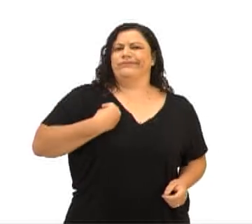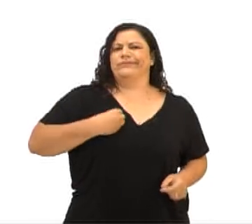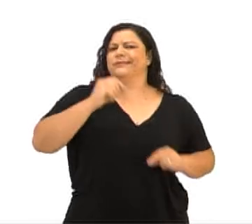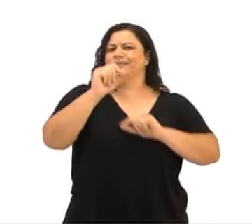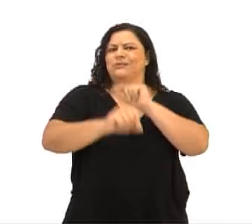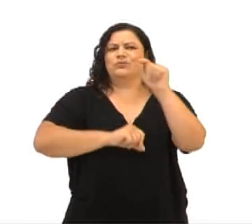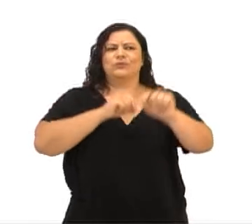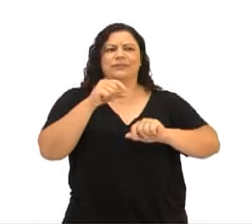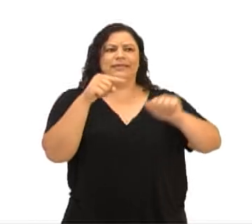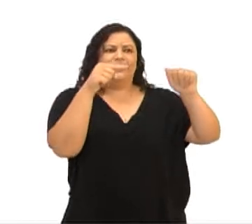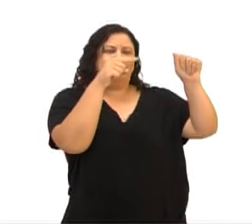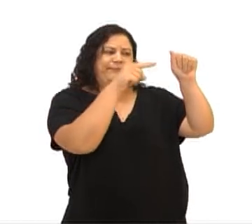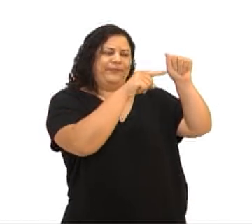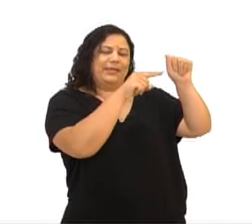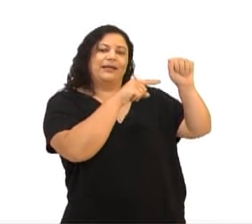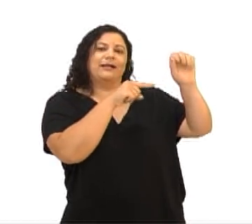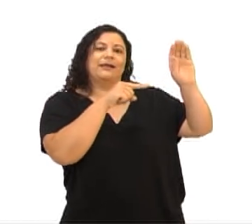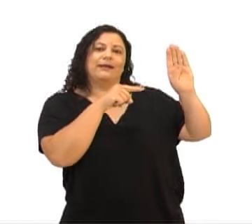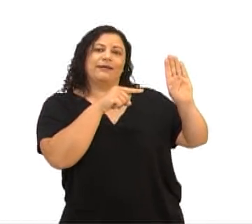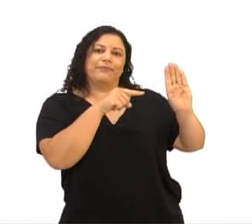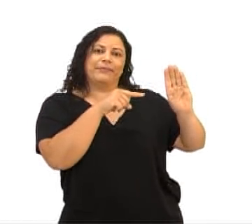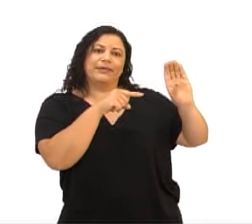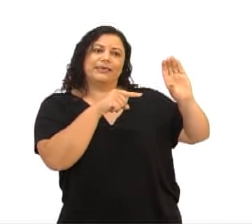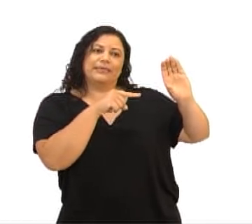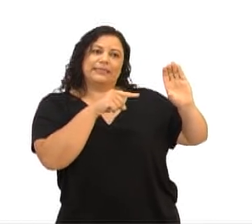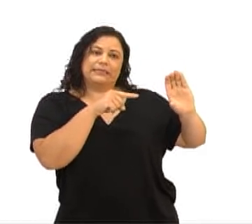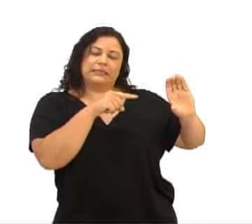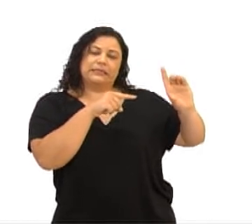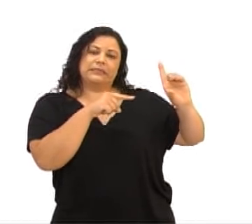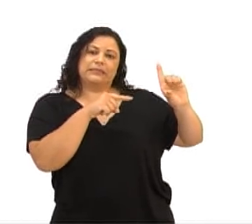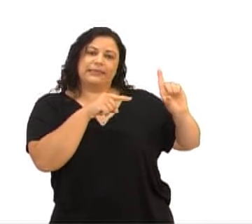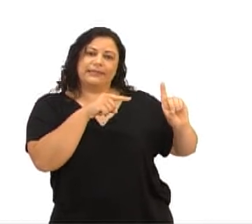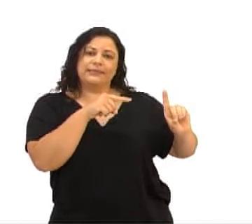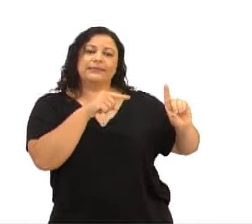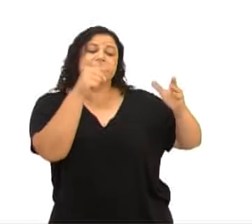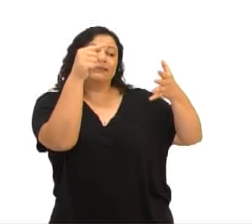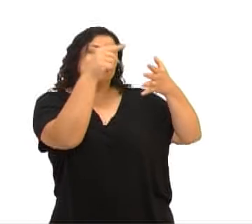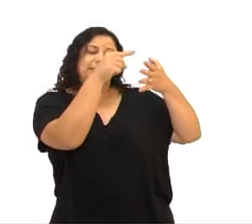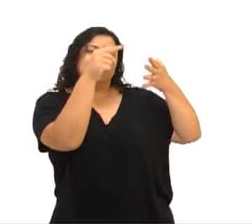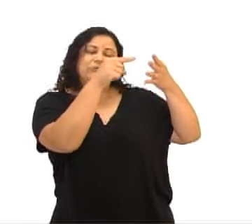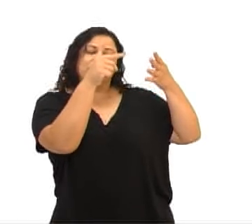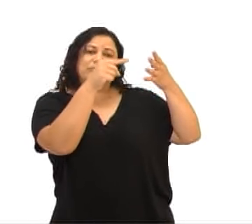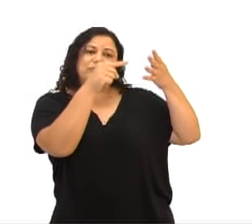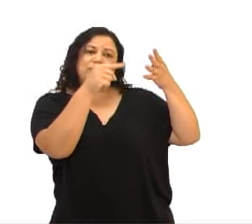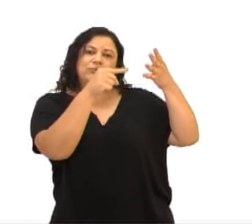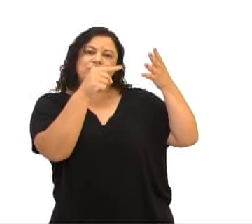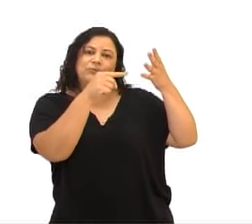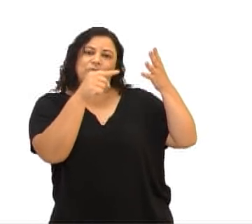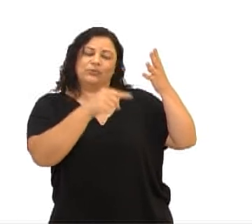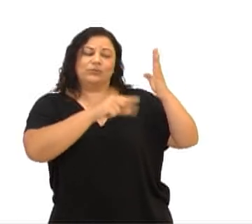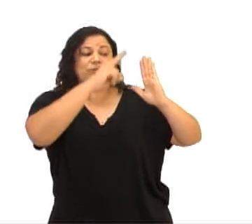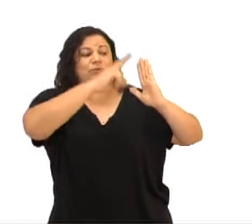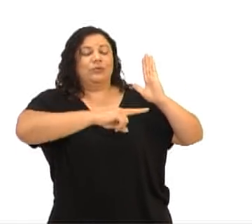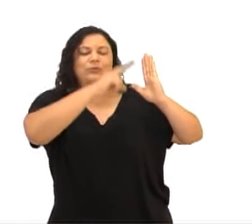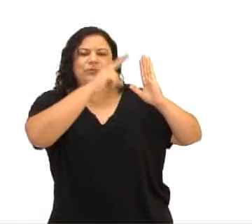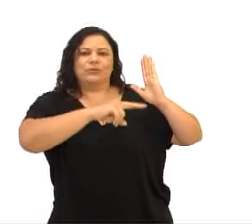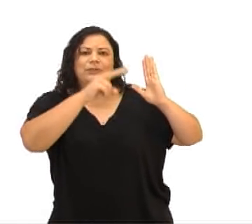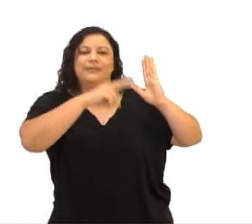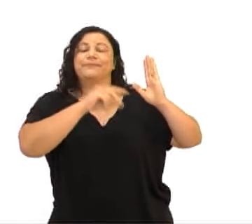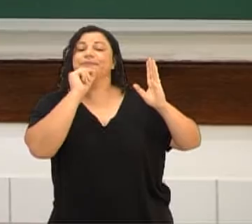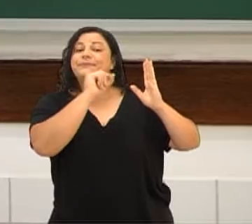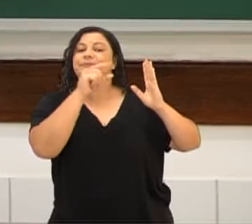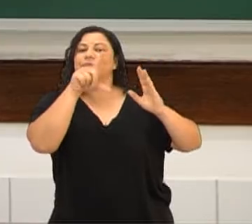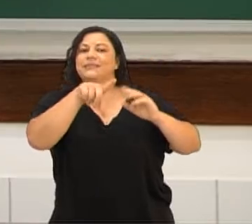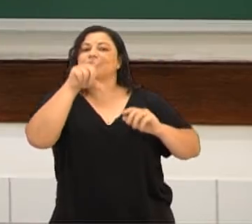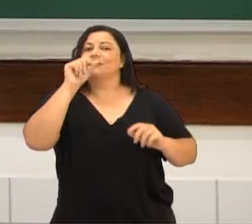nacionais; letra B, as multinacionais; letra C, indústrias e tecnologia; ou letra D, o continente não possui